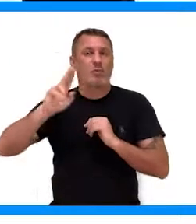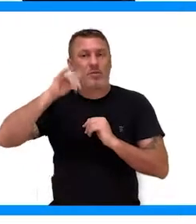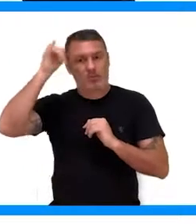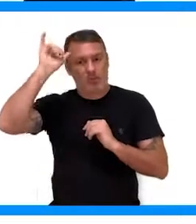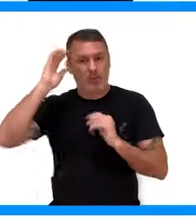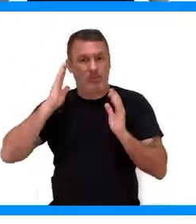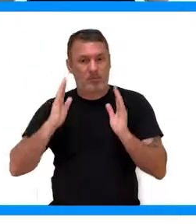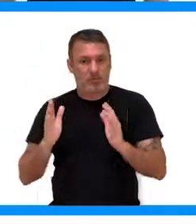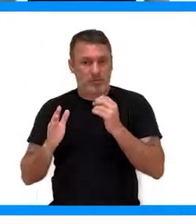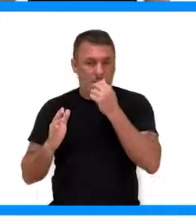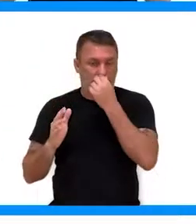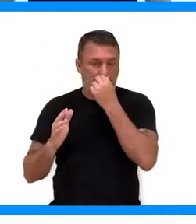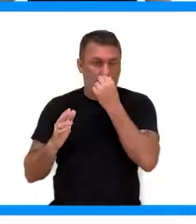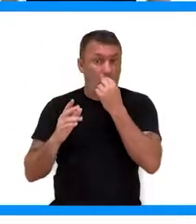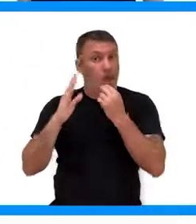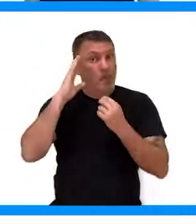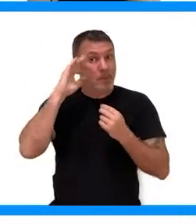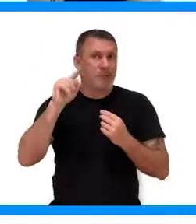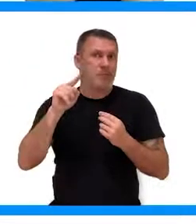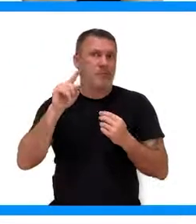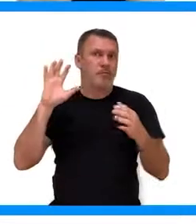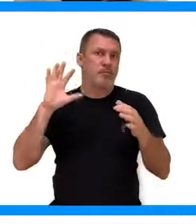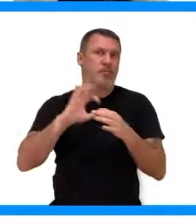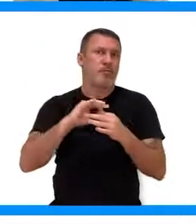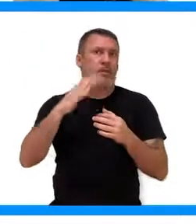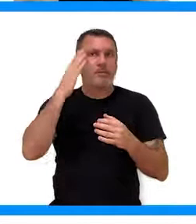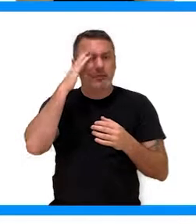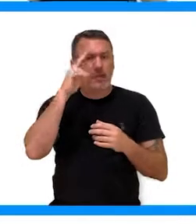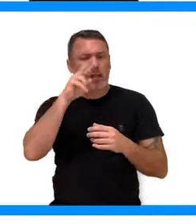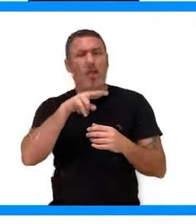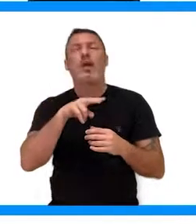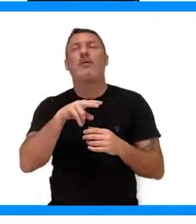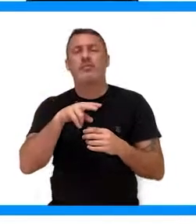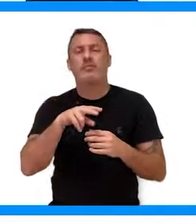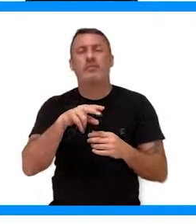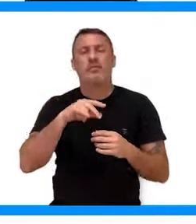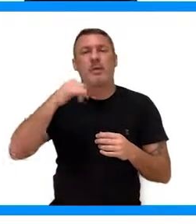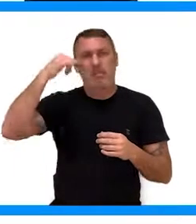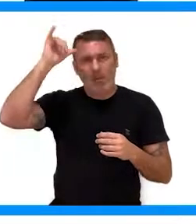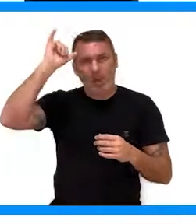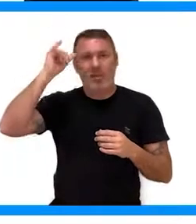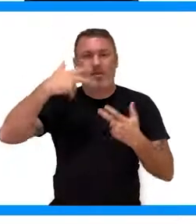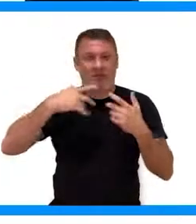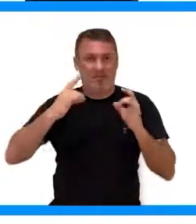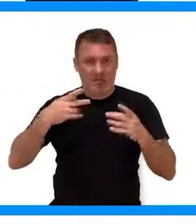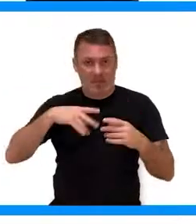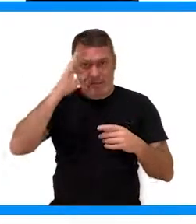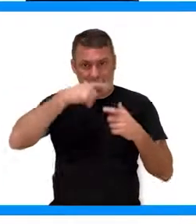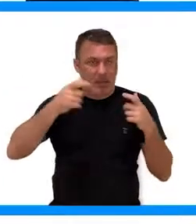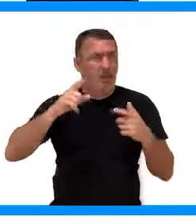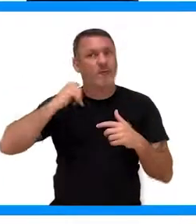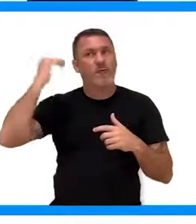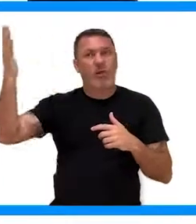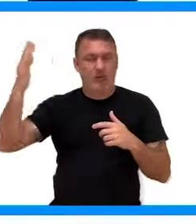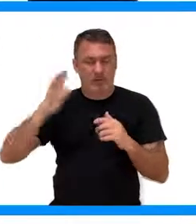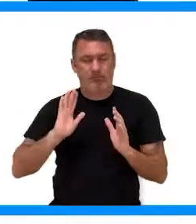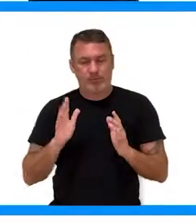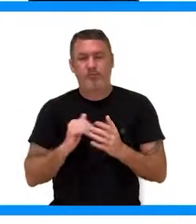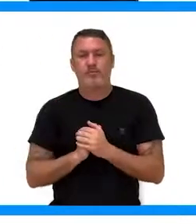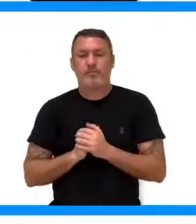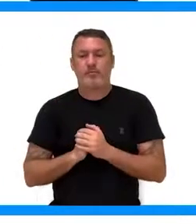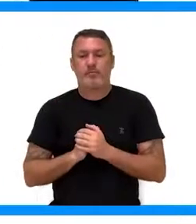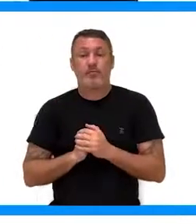externo. Tudo bem? Então, o elemento chave na interpretação aqui deste